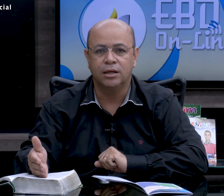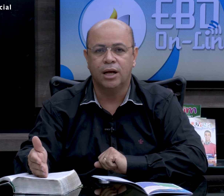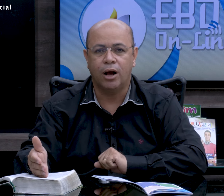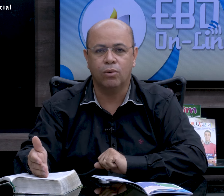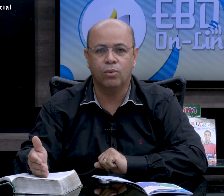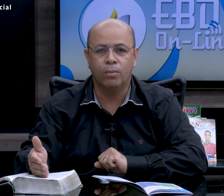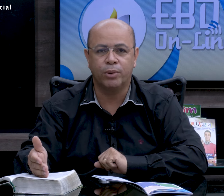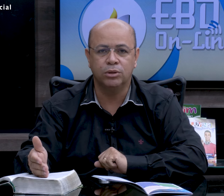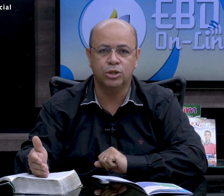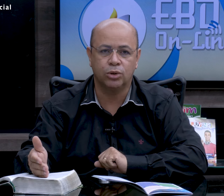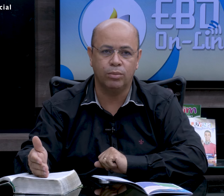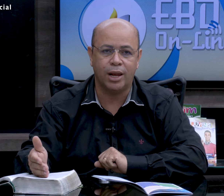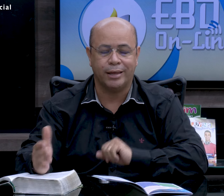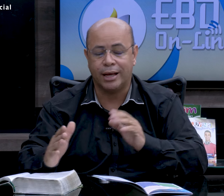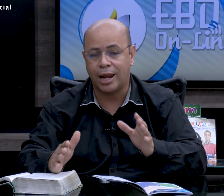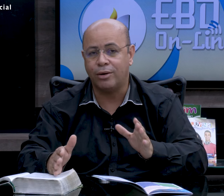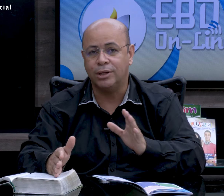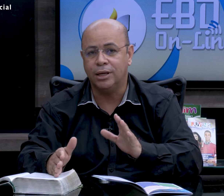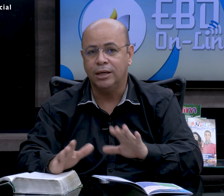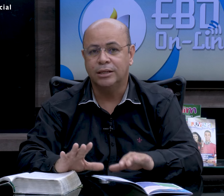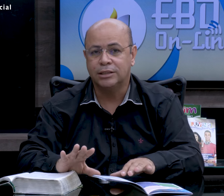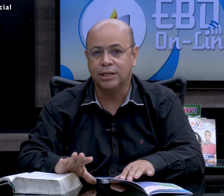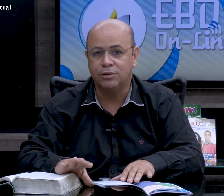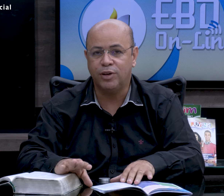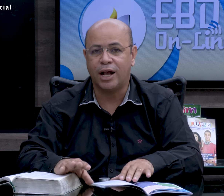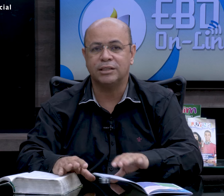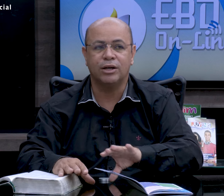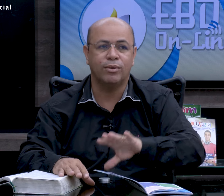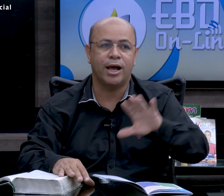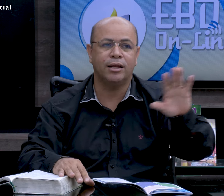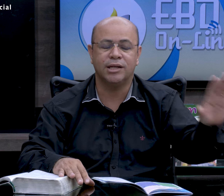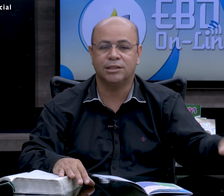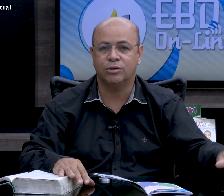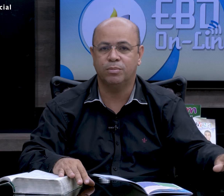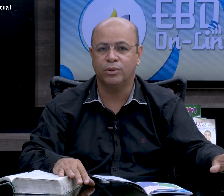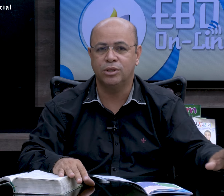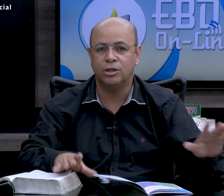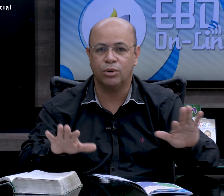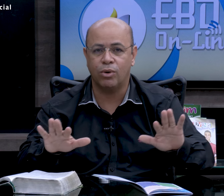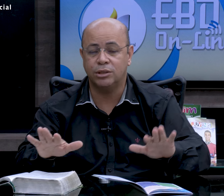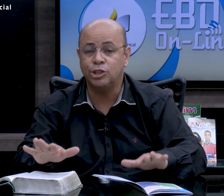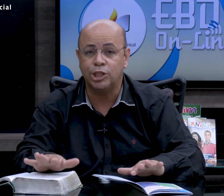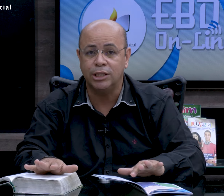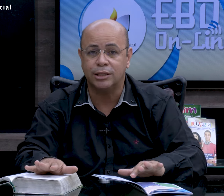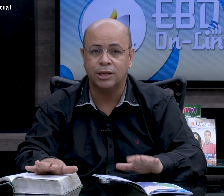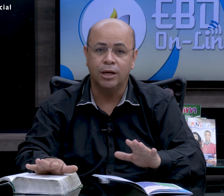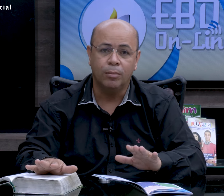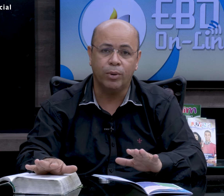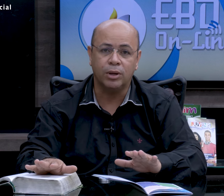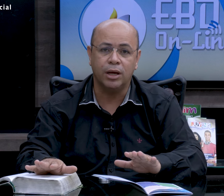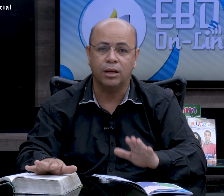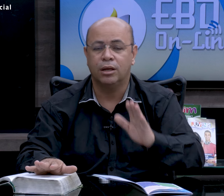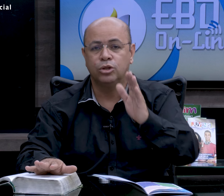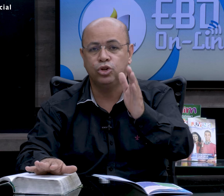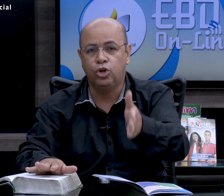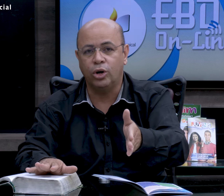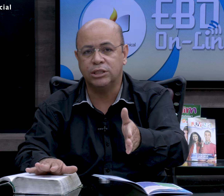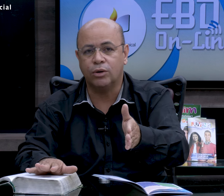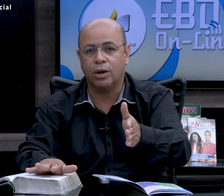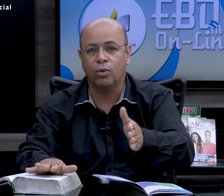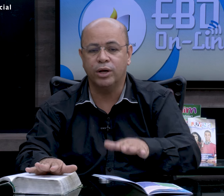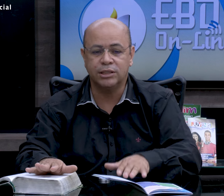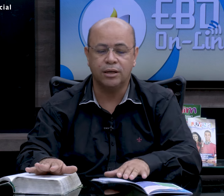realiza algum prodígio algum milagre é claro que Santificação realização de prodígios São coisas distintas por